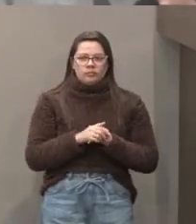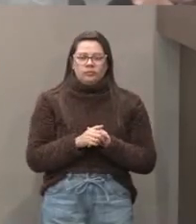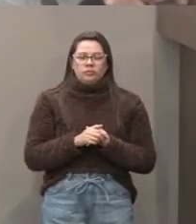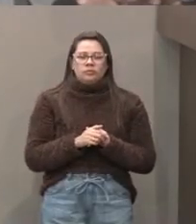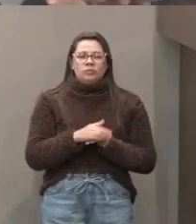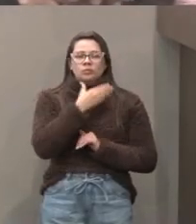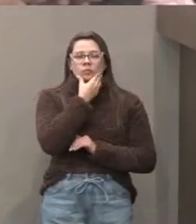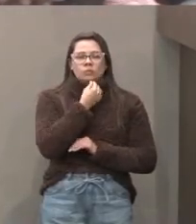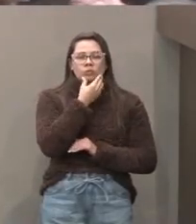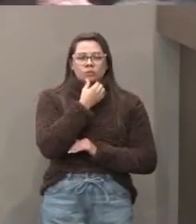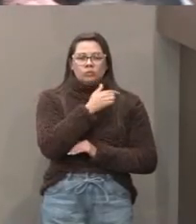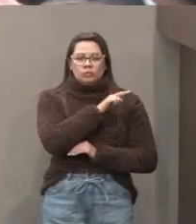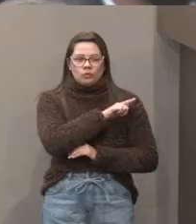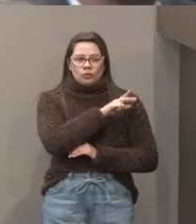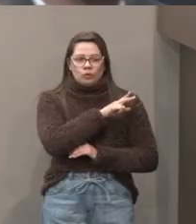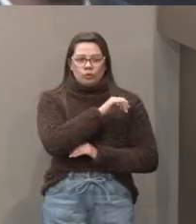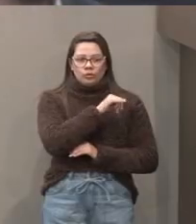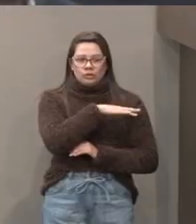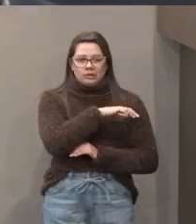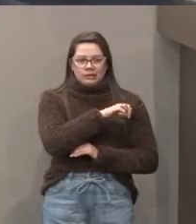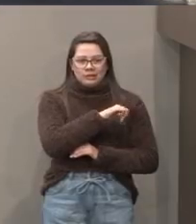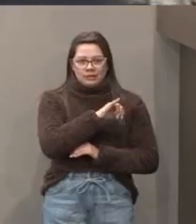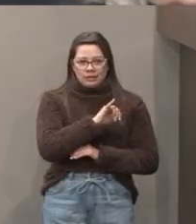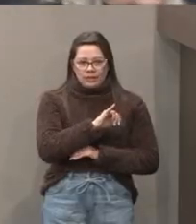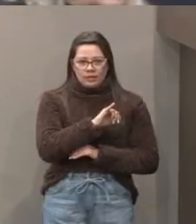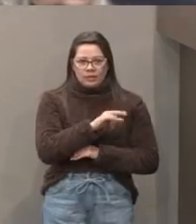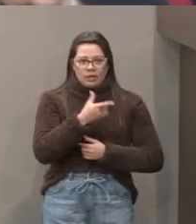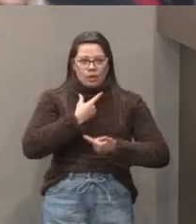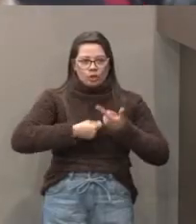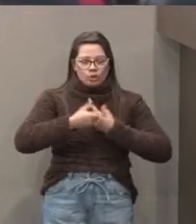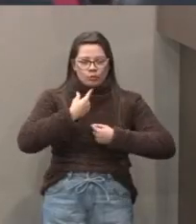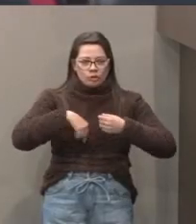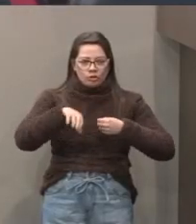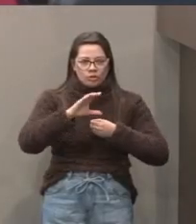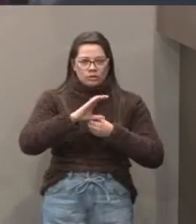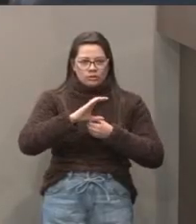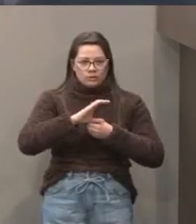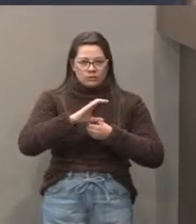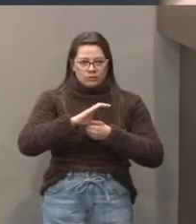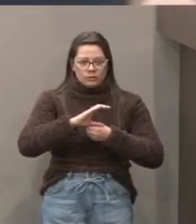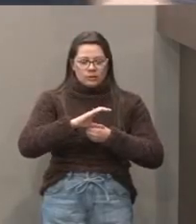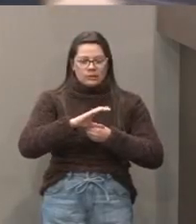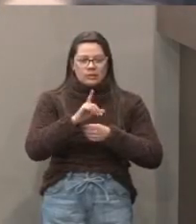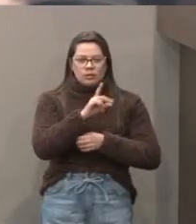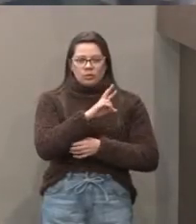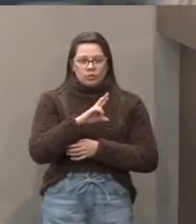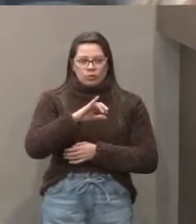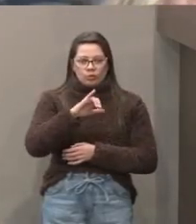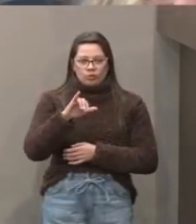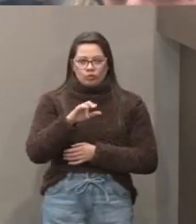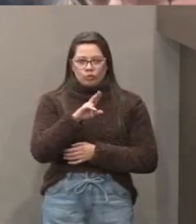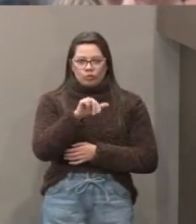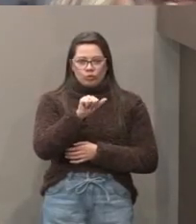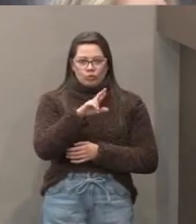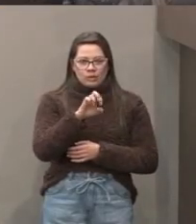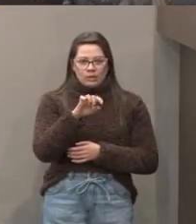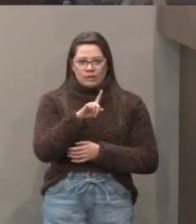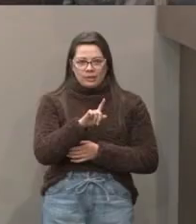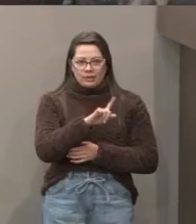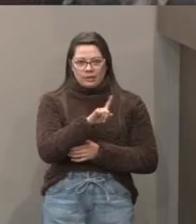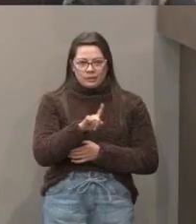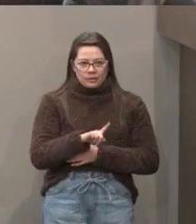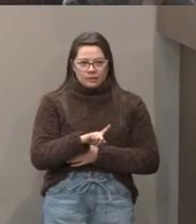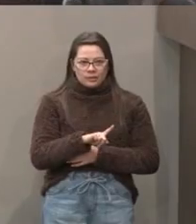do senhor Lucinei Borer, administrador do Hospital de Clínicas, do doutor Juarez Antônio Dalvesco,